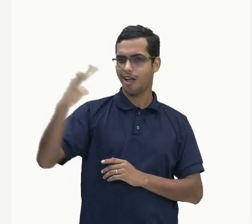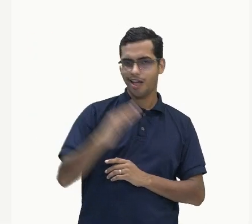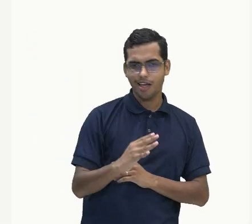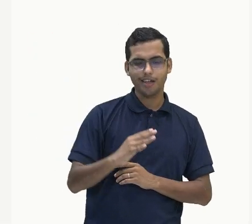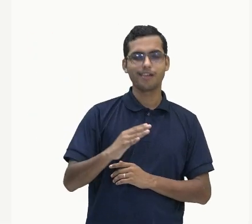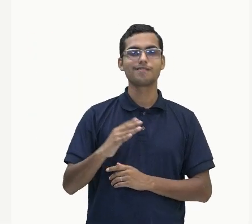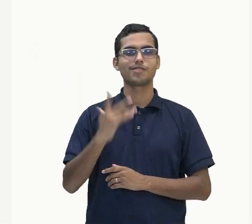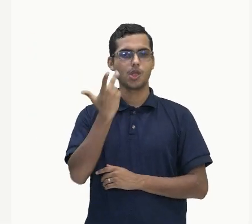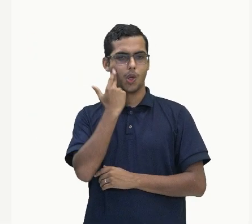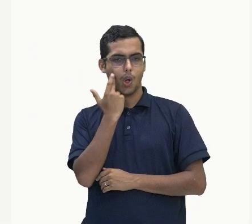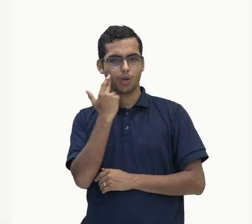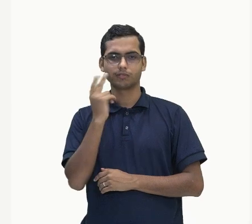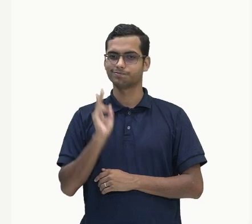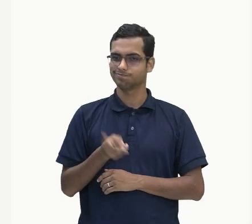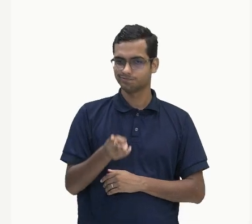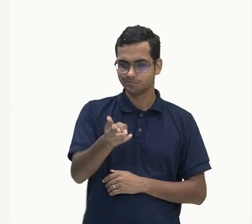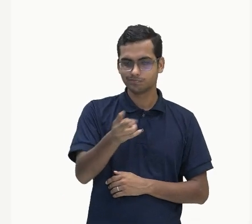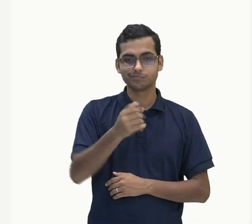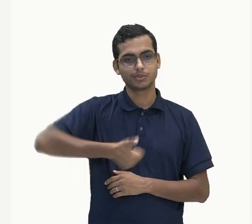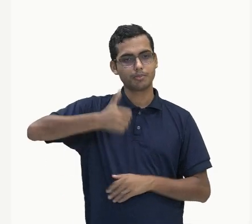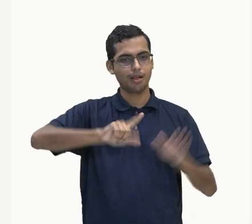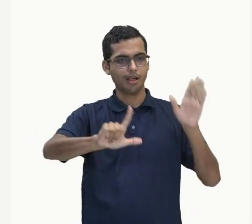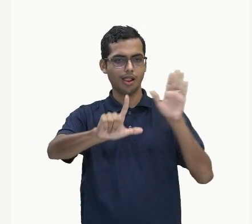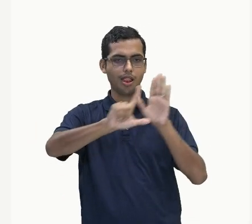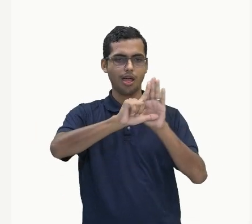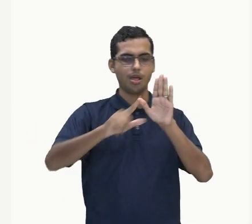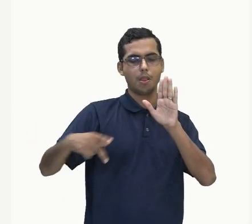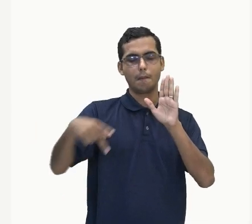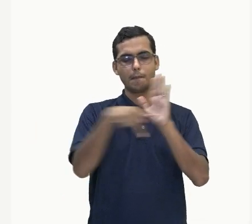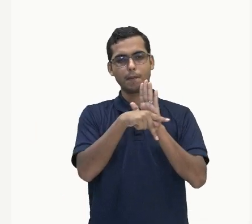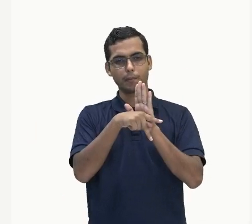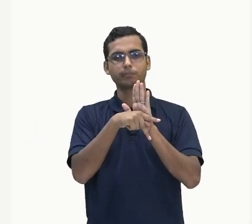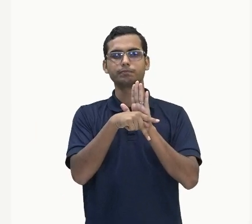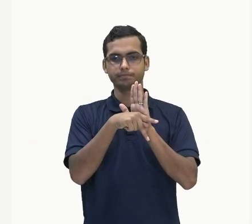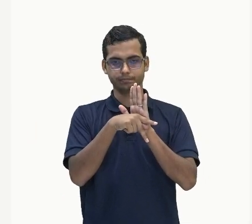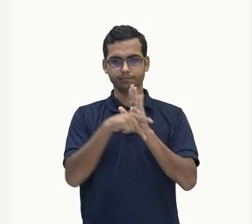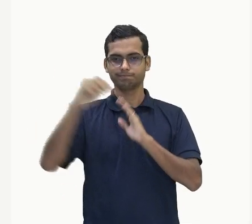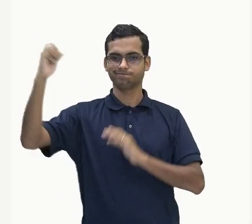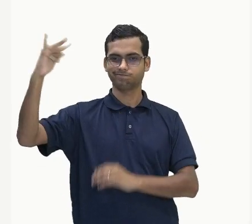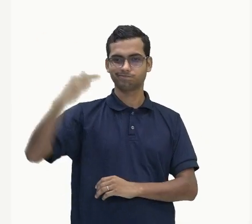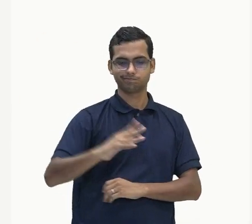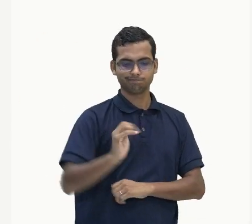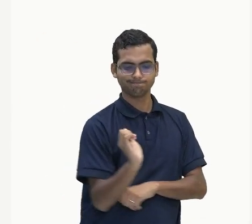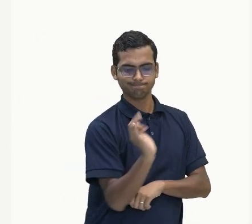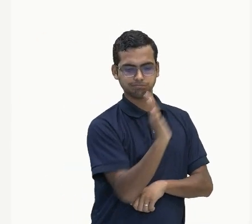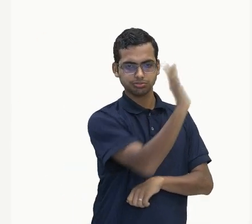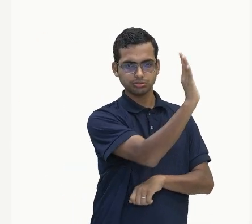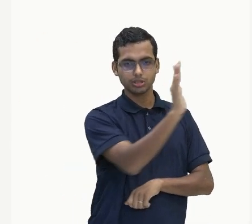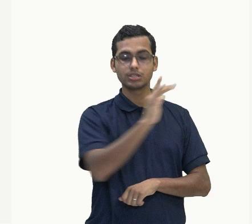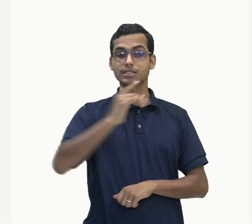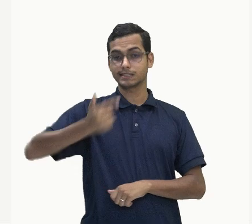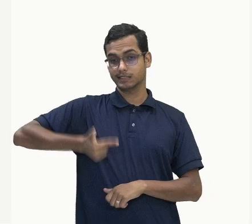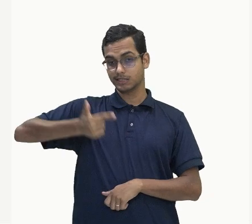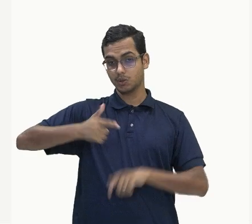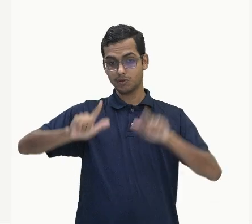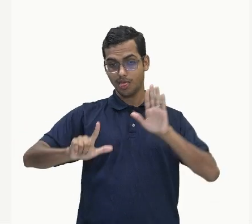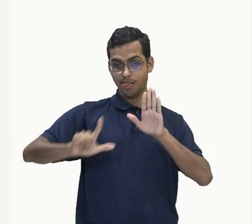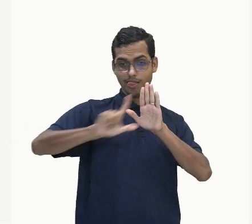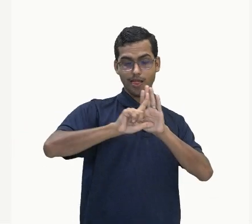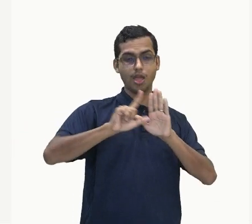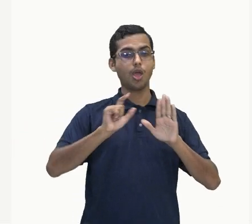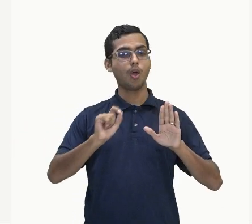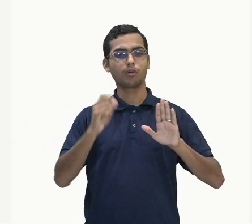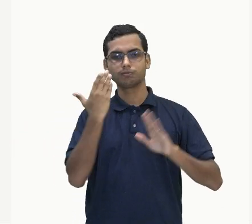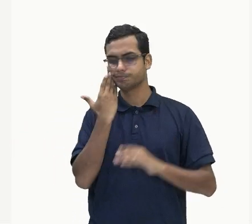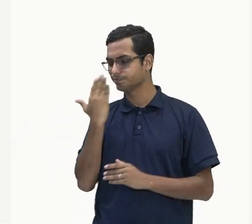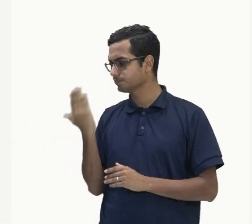mesmo plano. É a primeira lei da reflexão. Já na segunda lei da reflexão, nós temos que as medidas